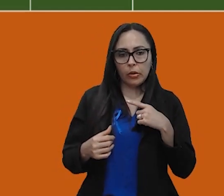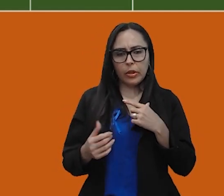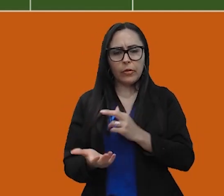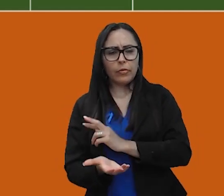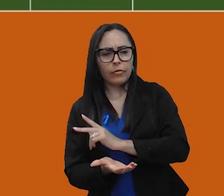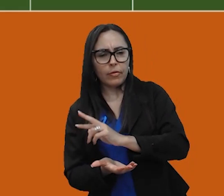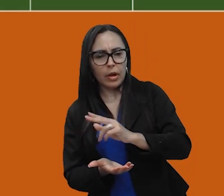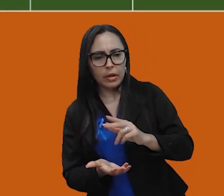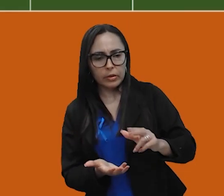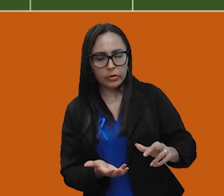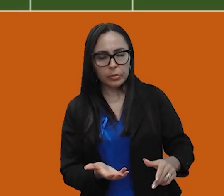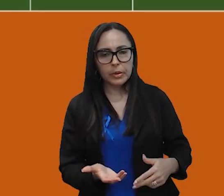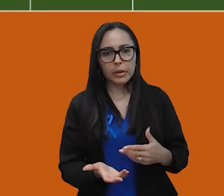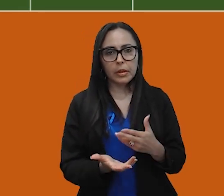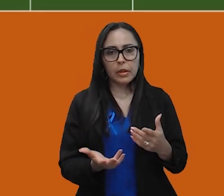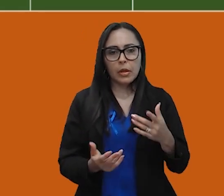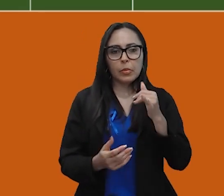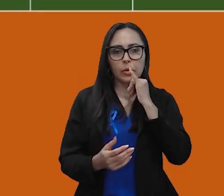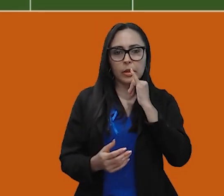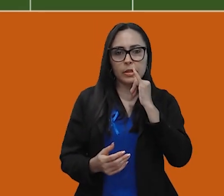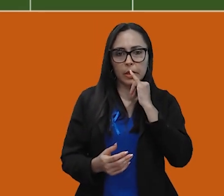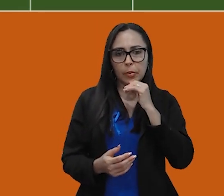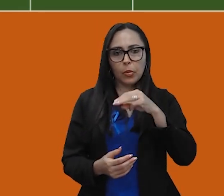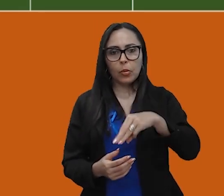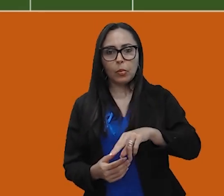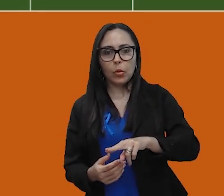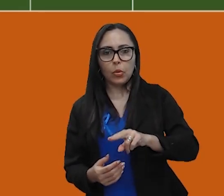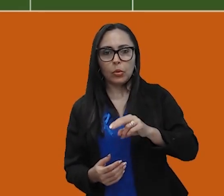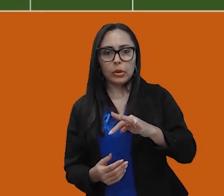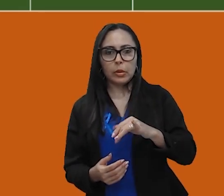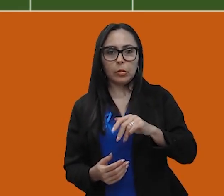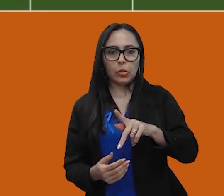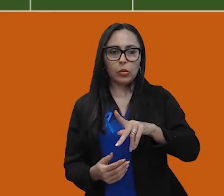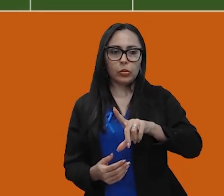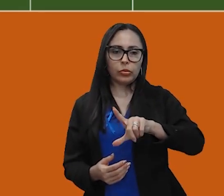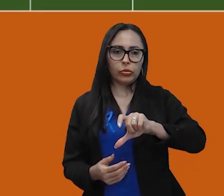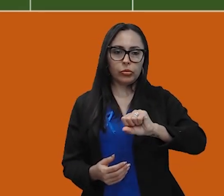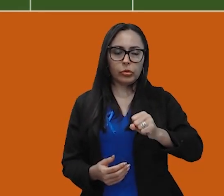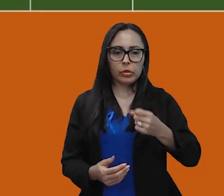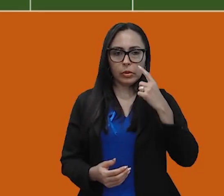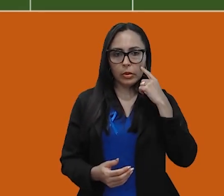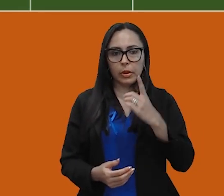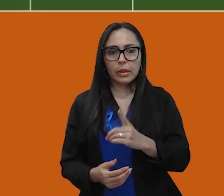e submúltiplos desse metro. Por exemplo, múltiplos, eu vou considerar aqui o